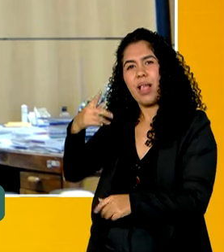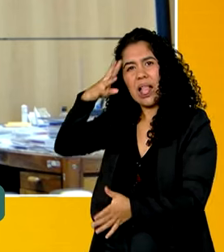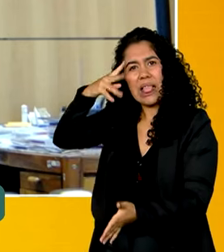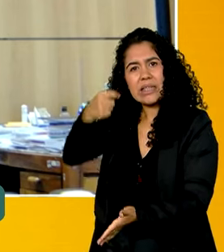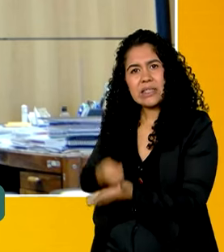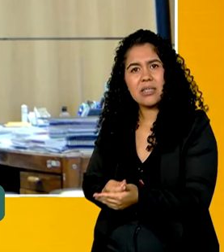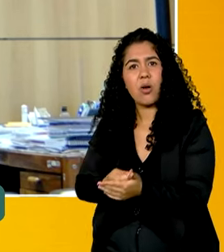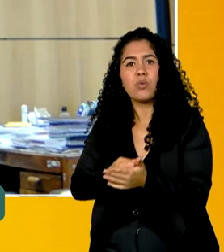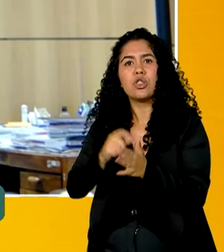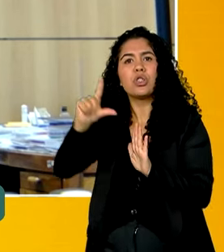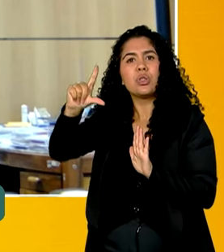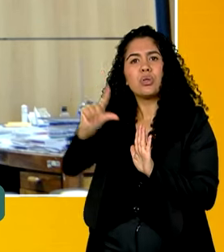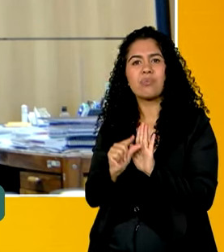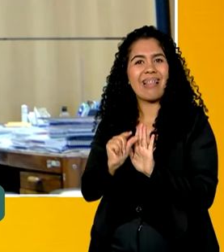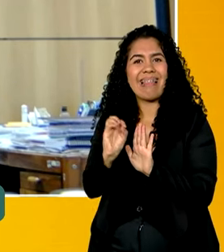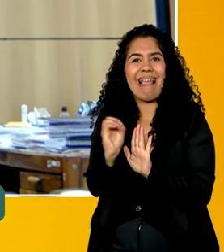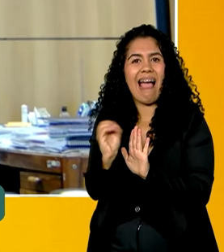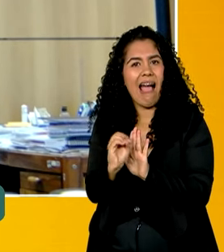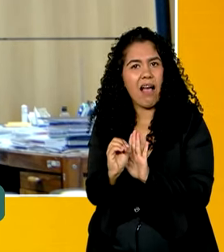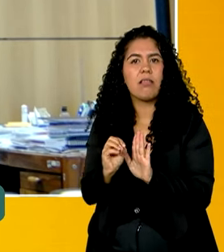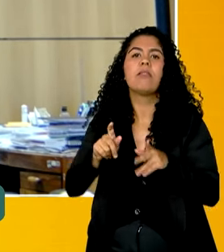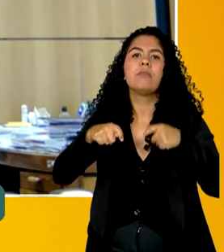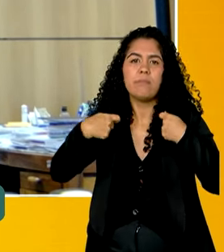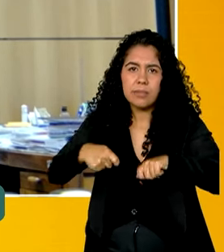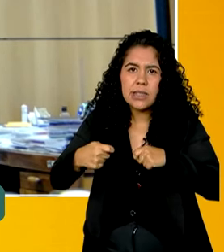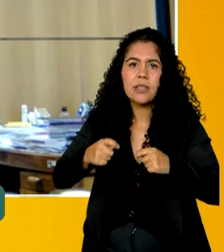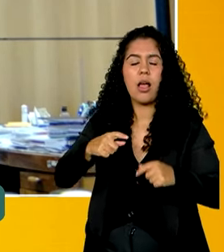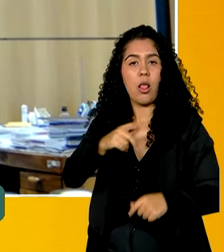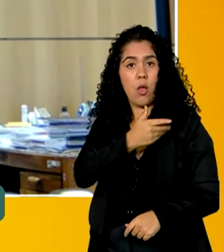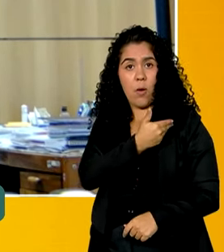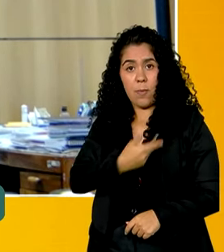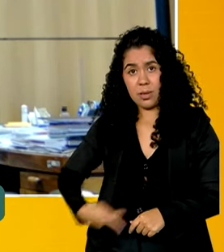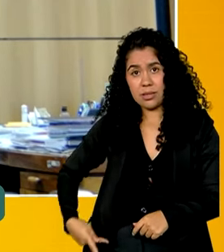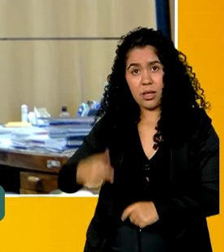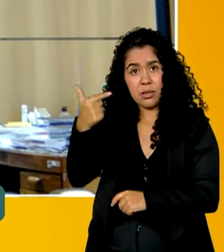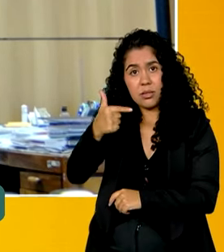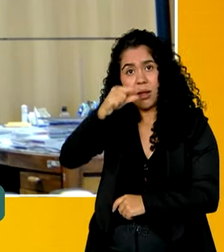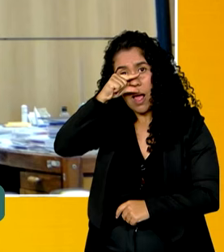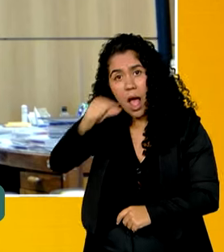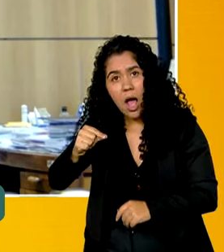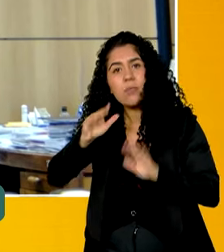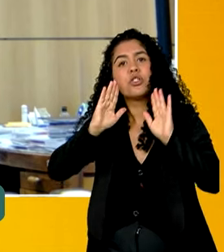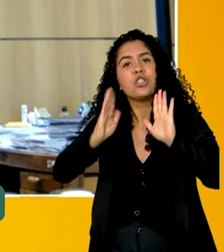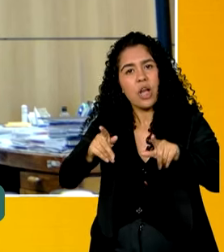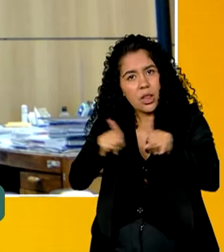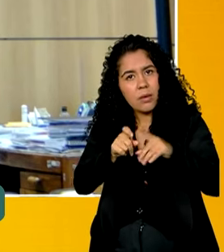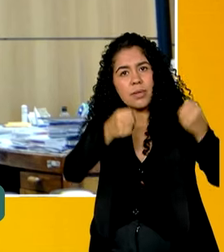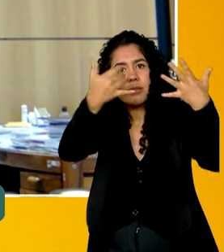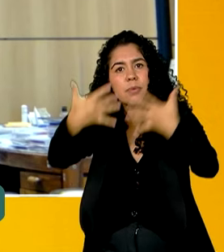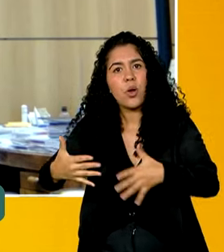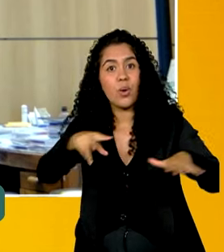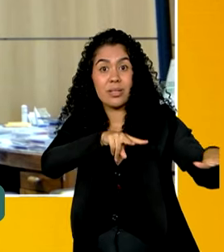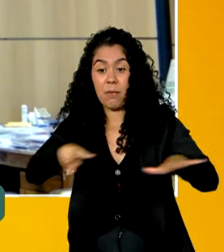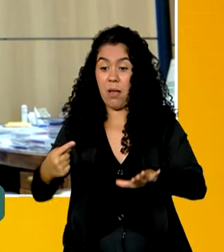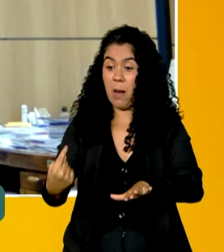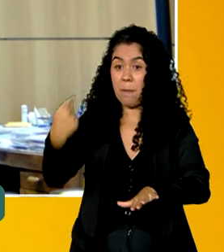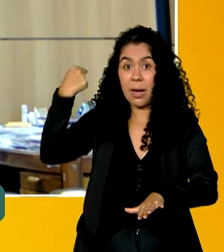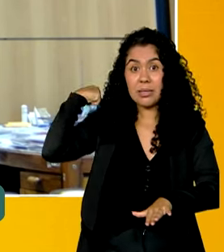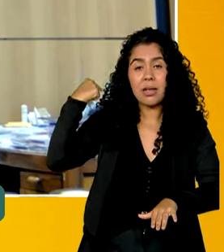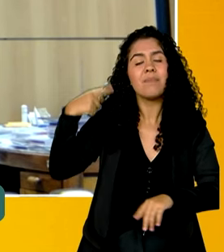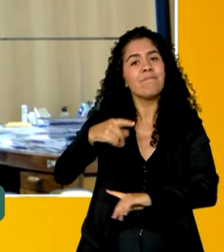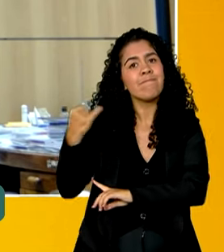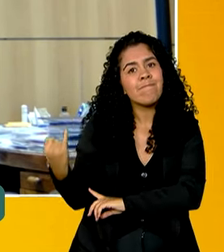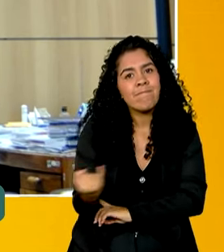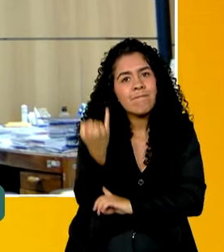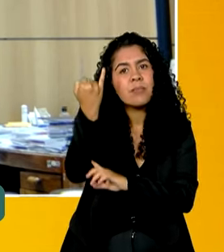não reduziu nada, é preciso retomar essa redução, como o vice-presidente Alckmin também falou a semana passada. É